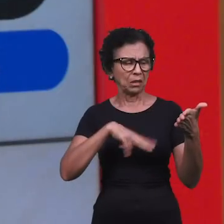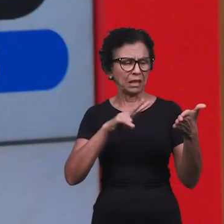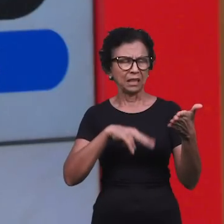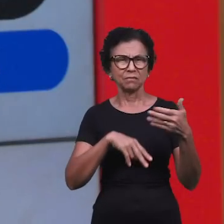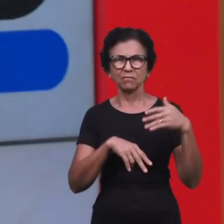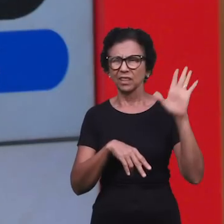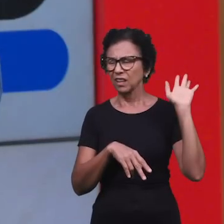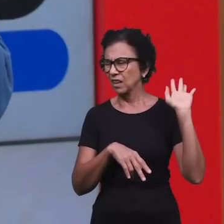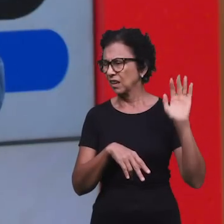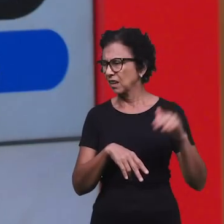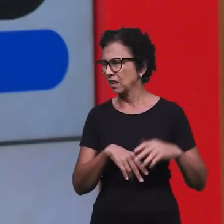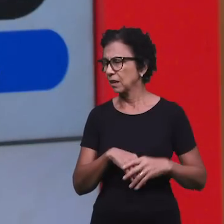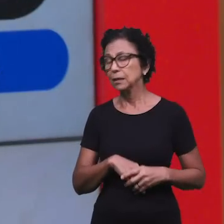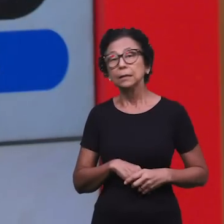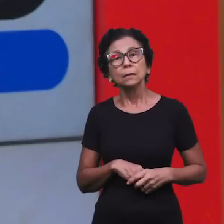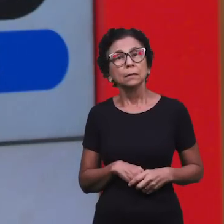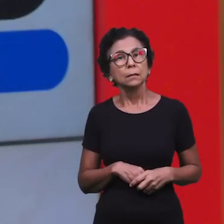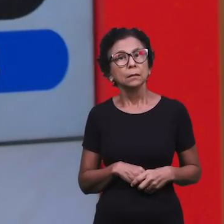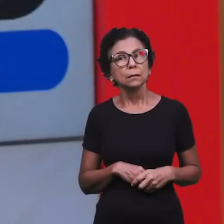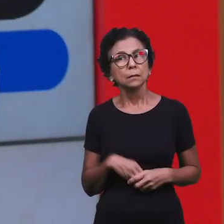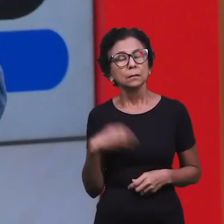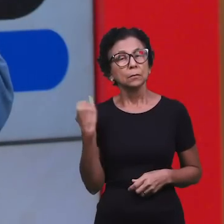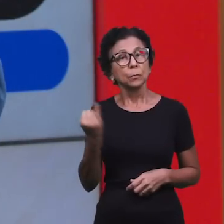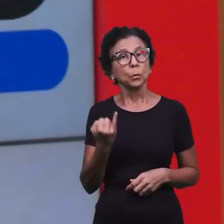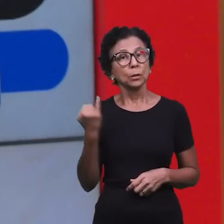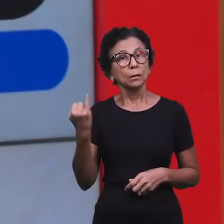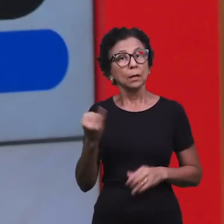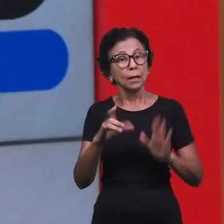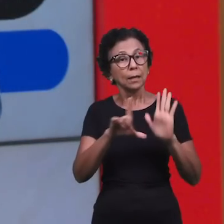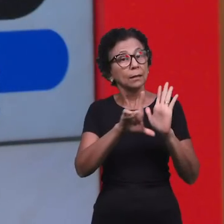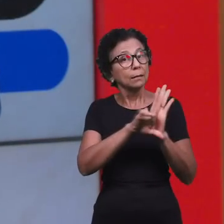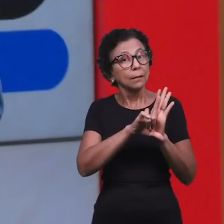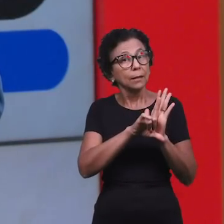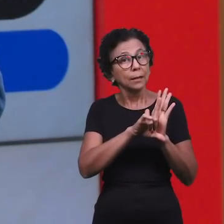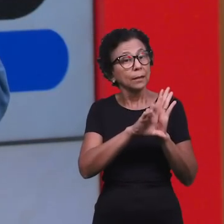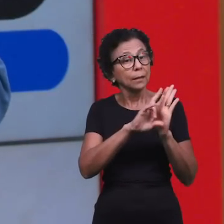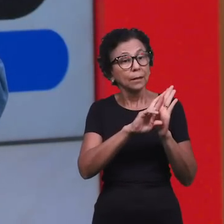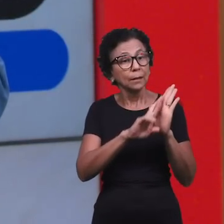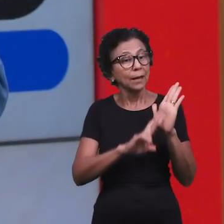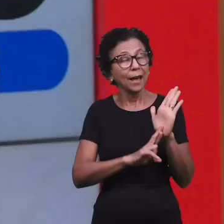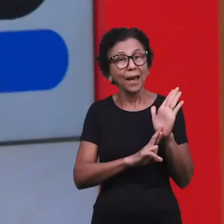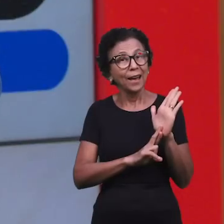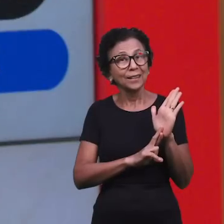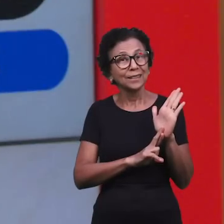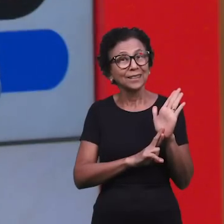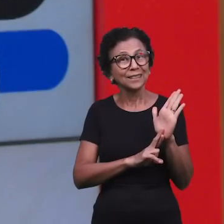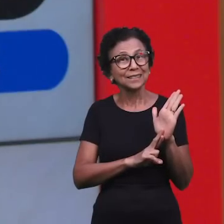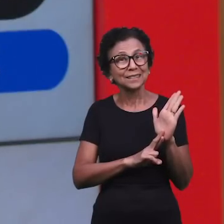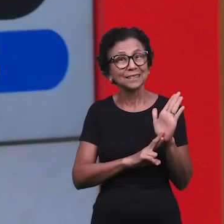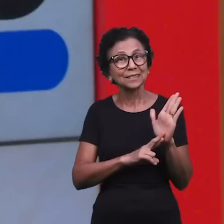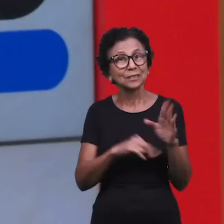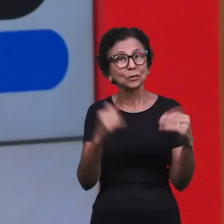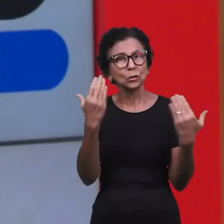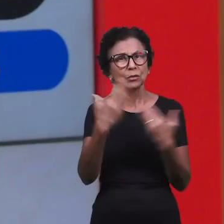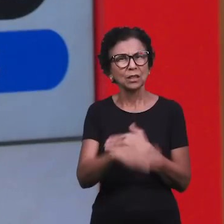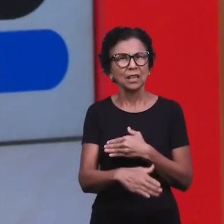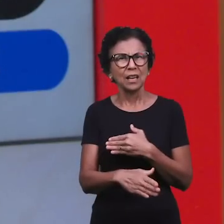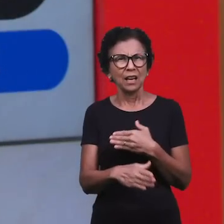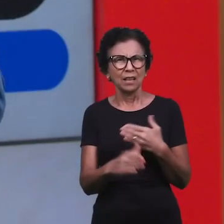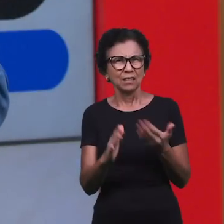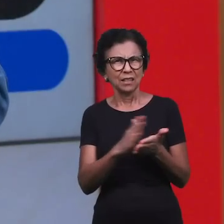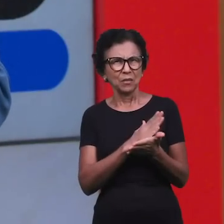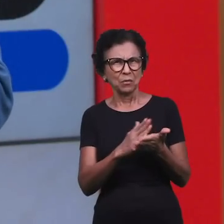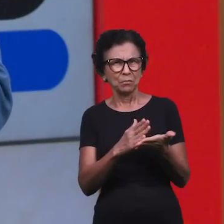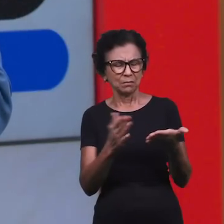edital ali representa a lei daquele concurso, são as regras do jogo. Muita gente, as pessoas só querem, às vezes, algumas informações